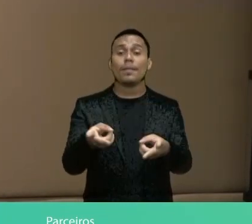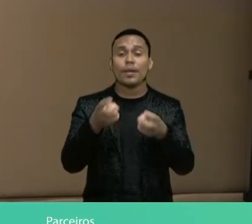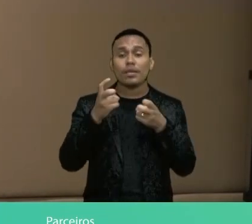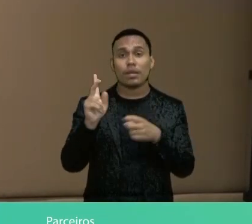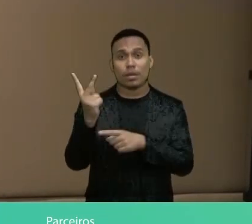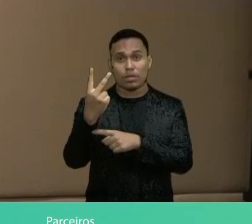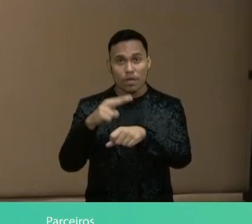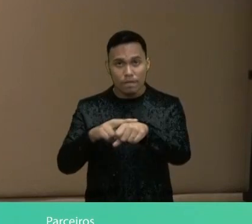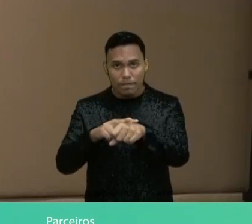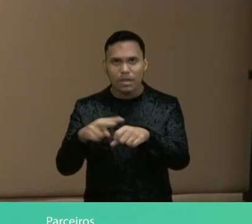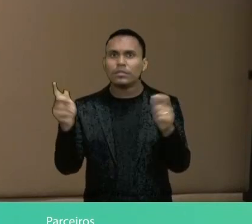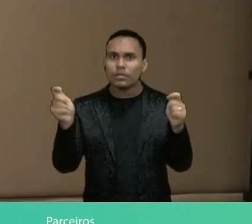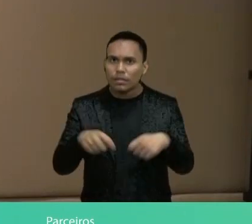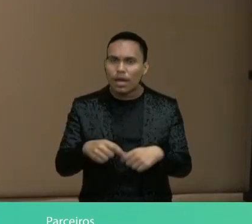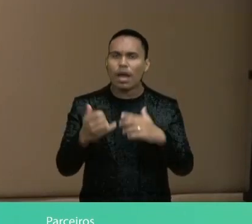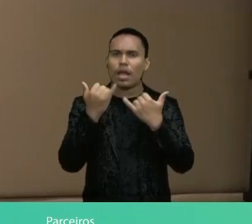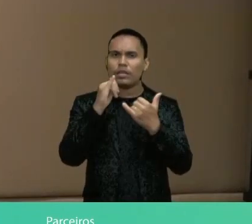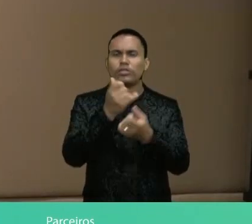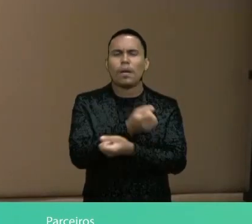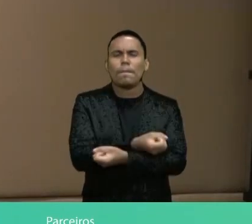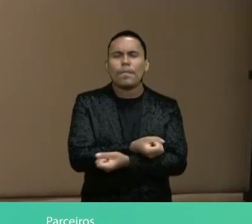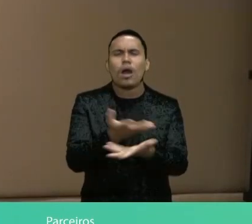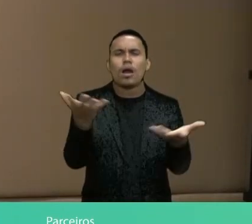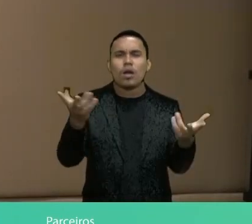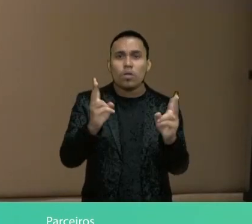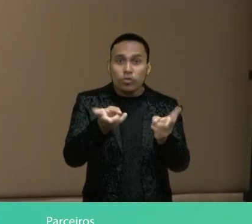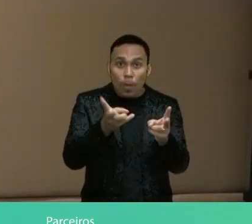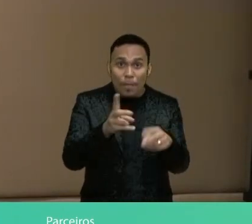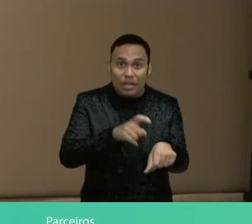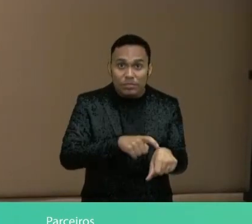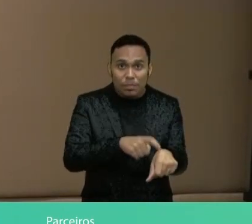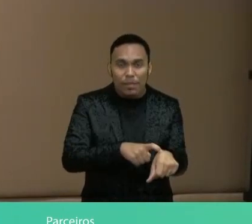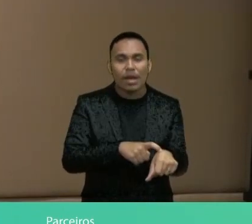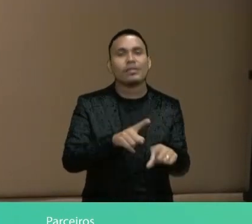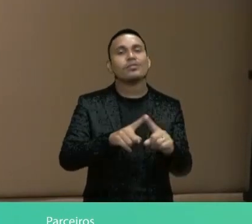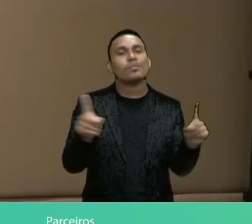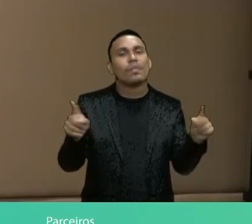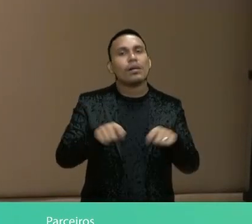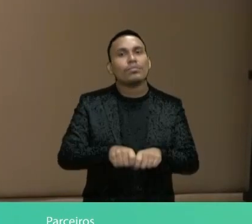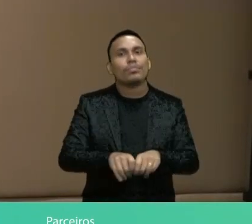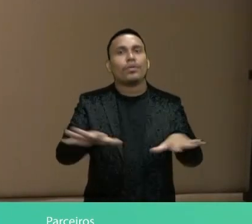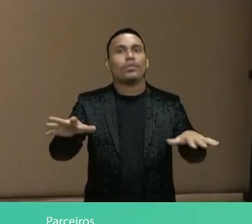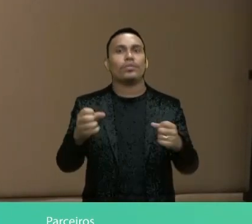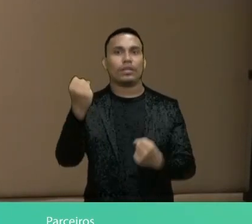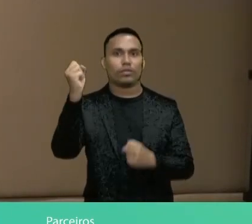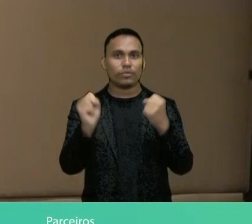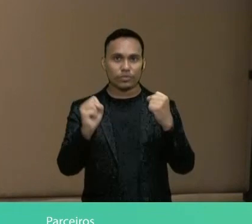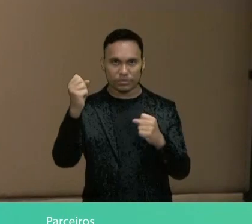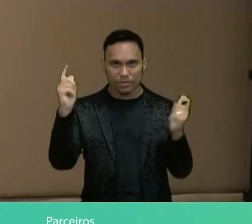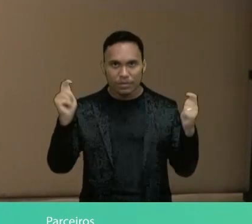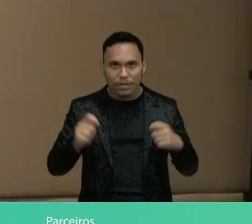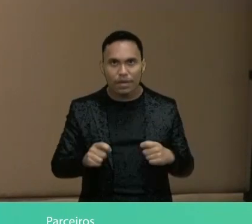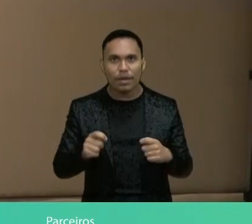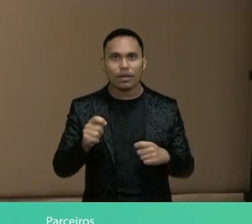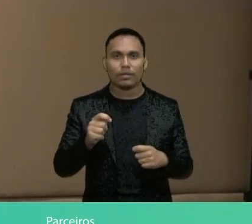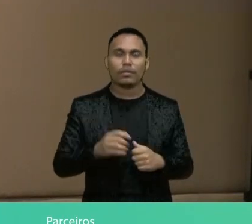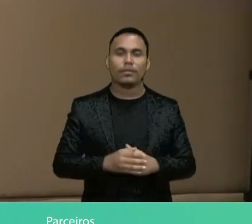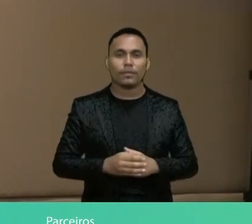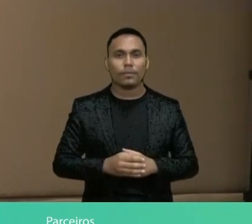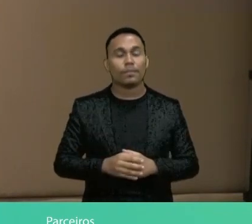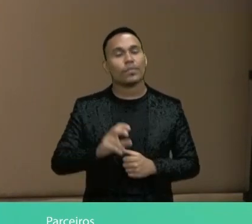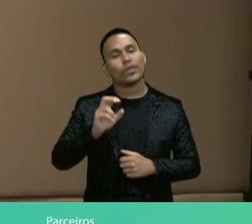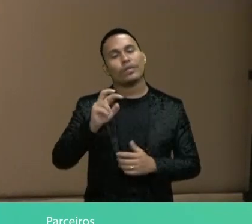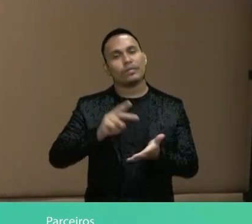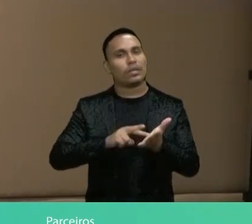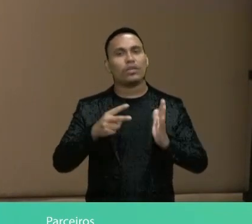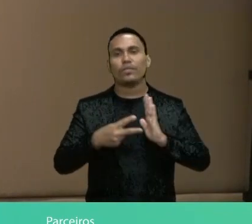hidrogênio na geração distribuída no mesmo prazo estimado para aplicação industriais, para as aplicações industriais, ou